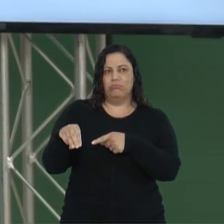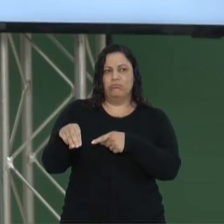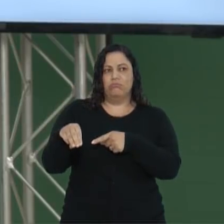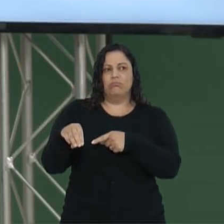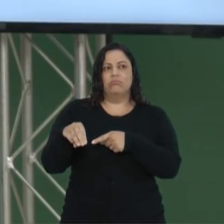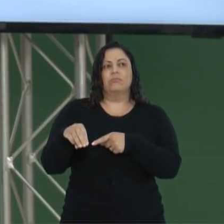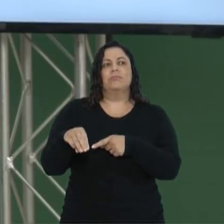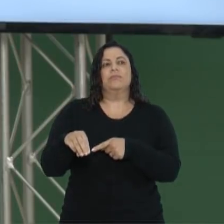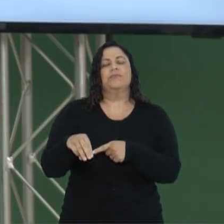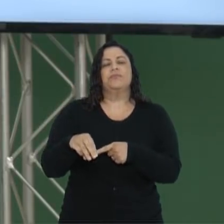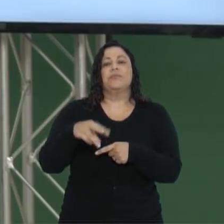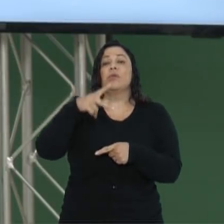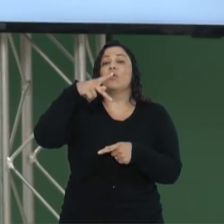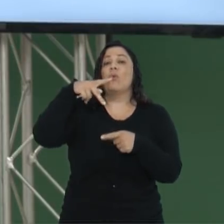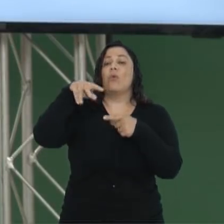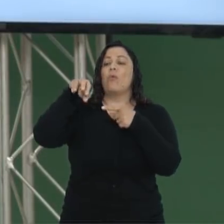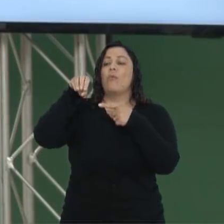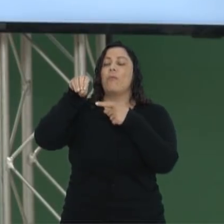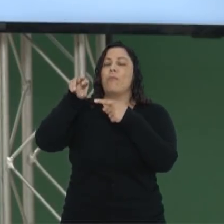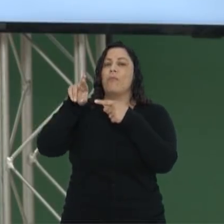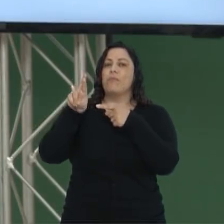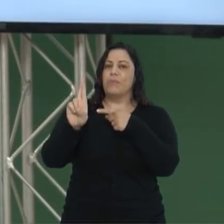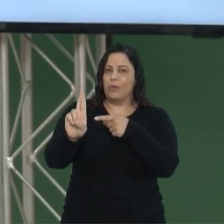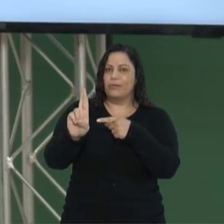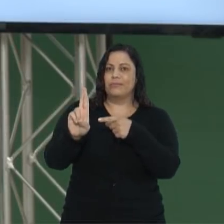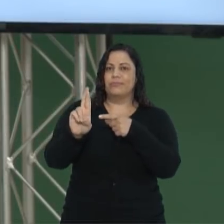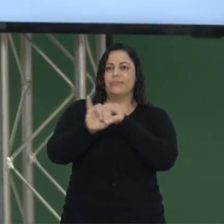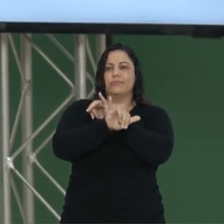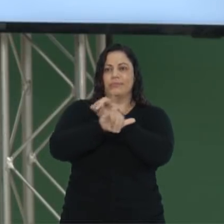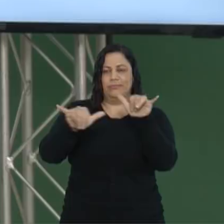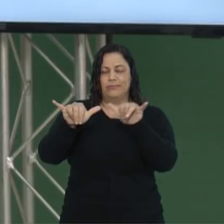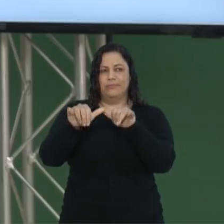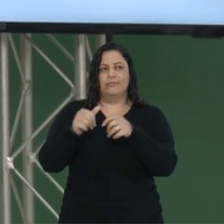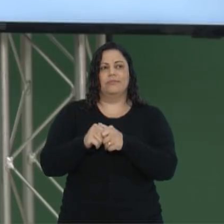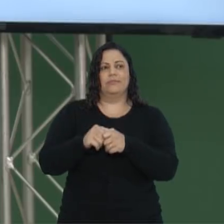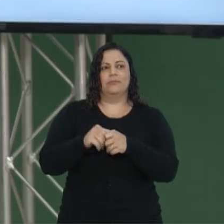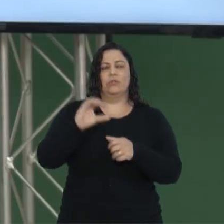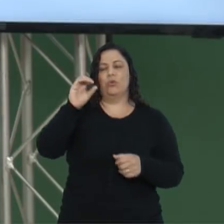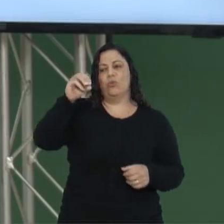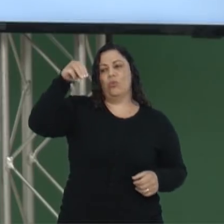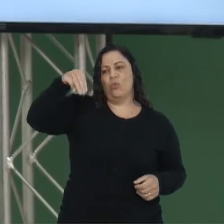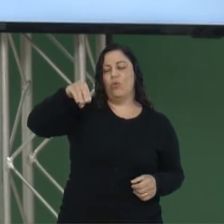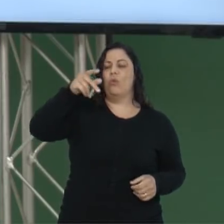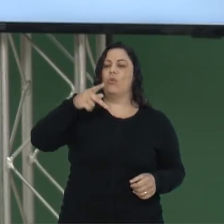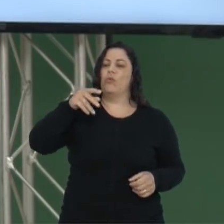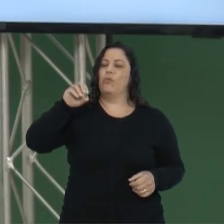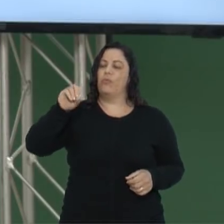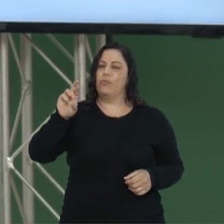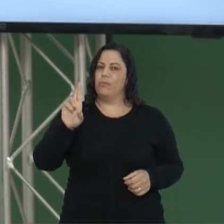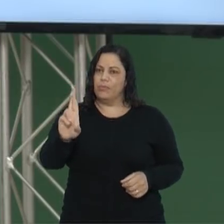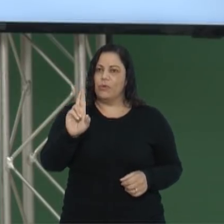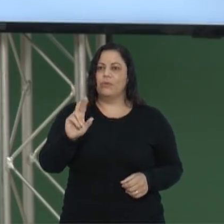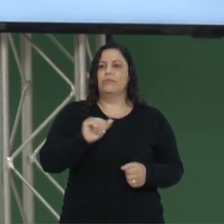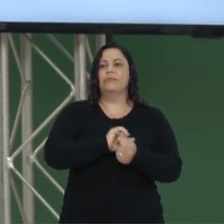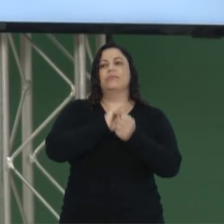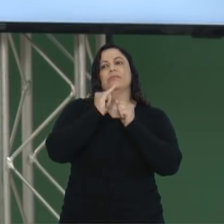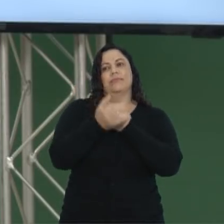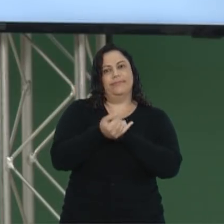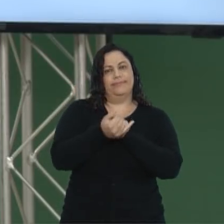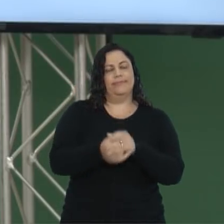Ela parecia aflita por essa notícia. Então, com ou por, aí o adjetivo aflita,